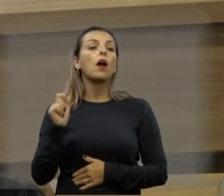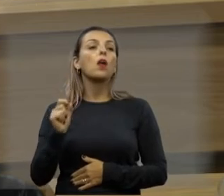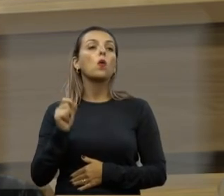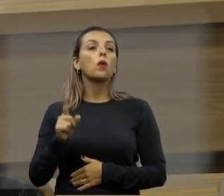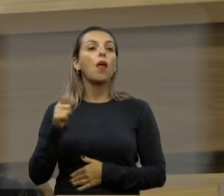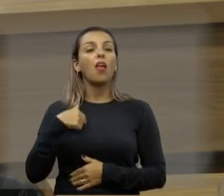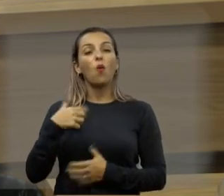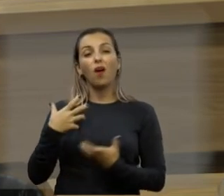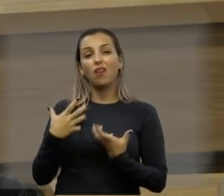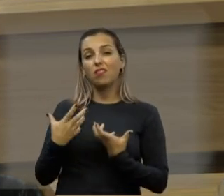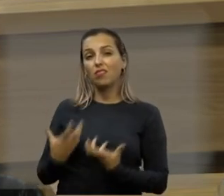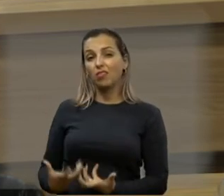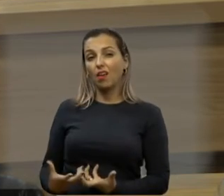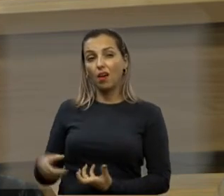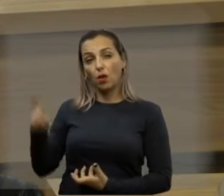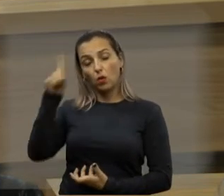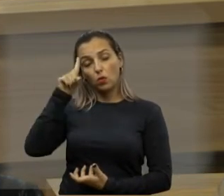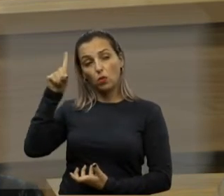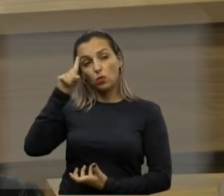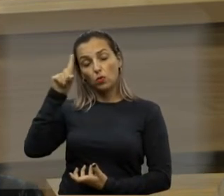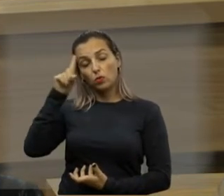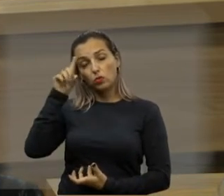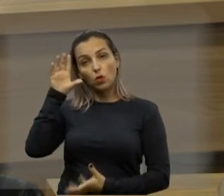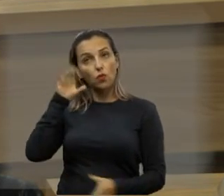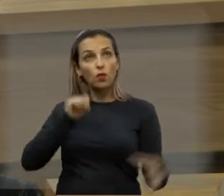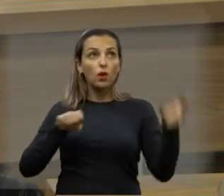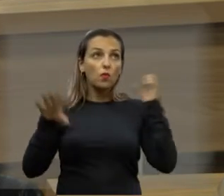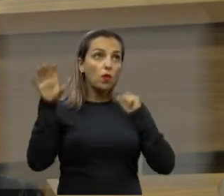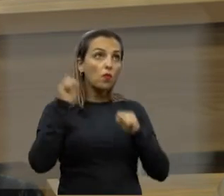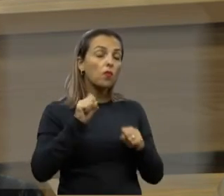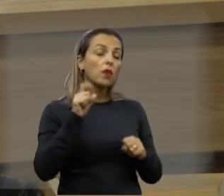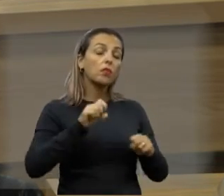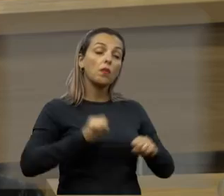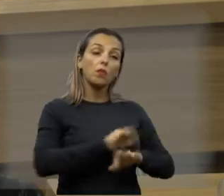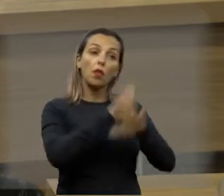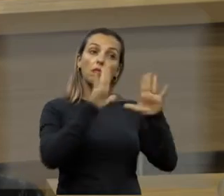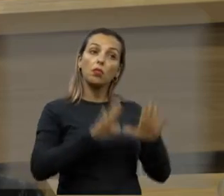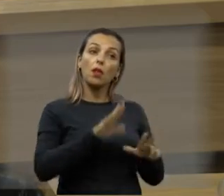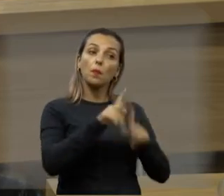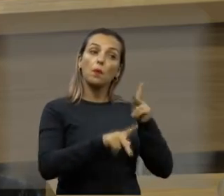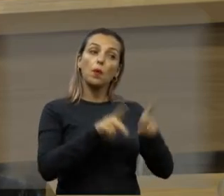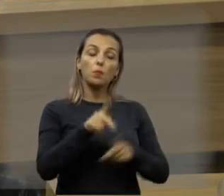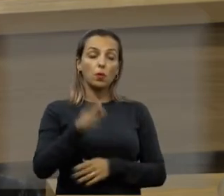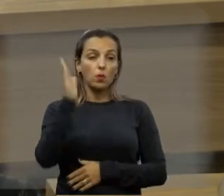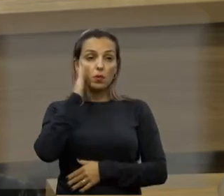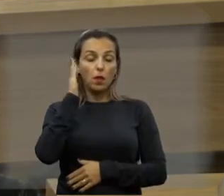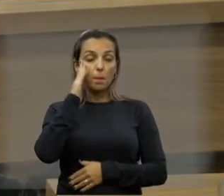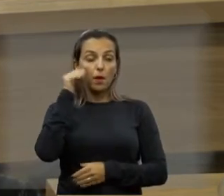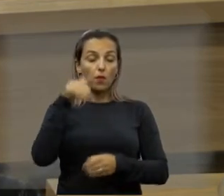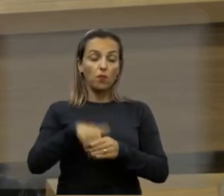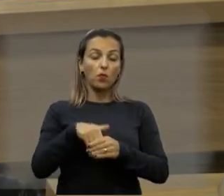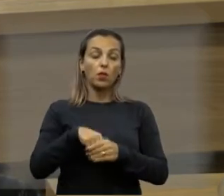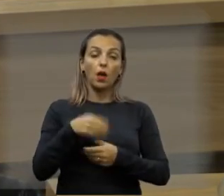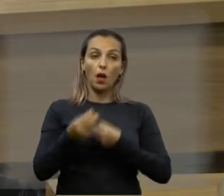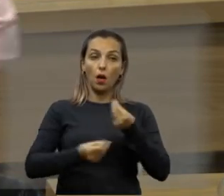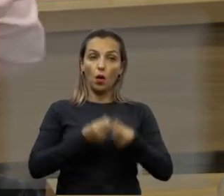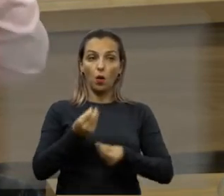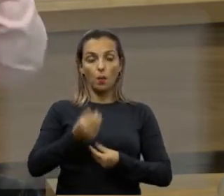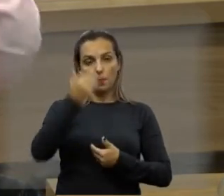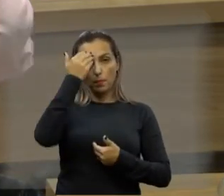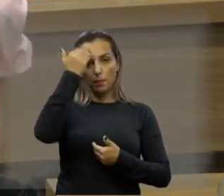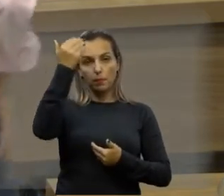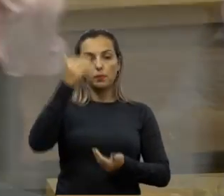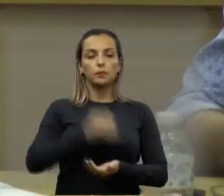falasse eu tô cansado de ouvir todo dia toda hora isso aquilo então que fica mais claro para a população ver que nós estamos votando aqui obrigado